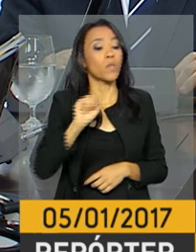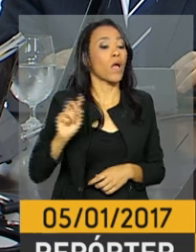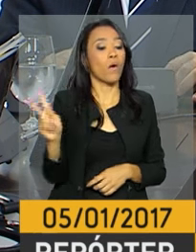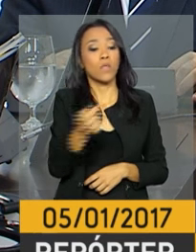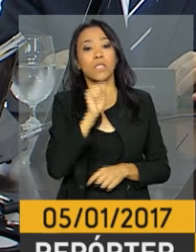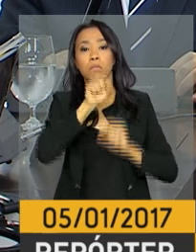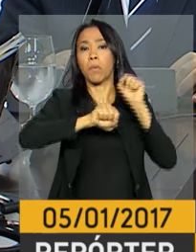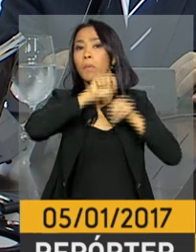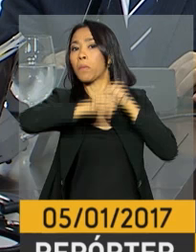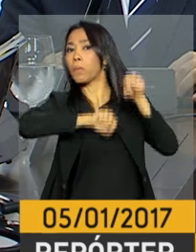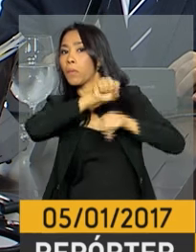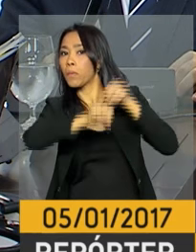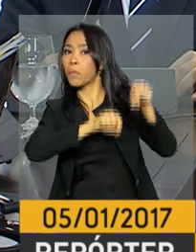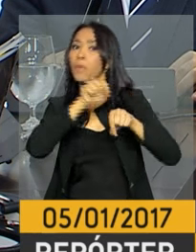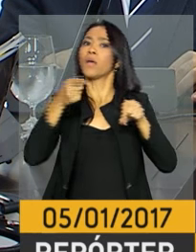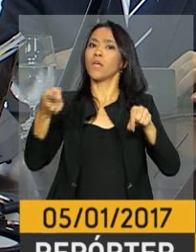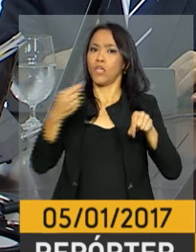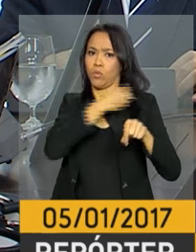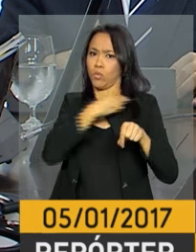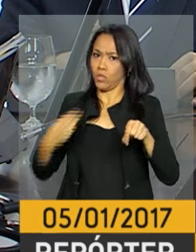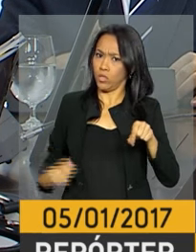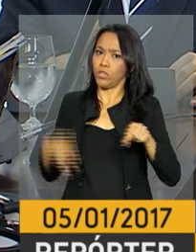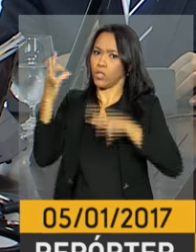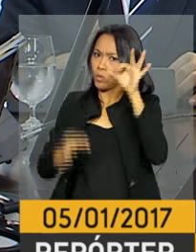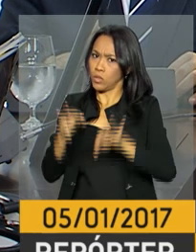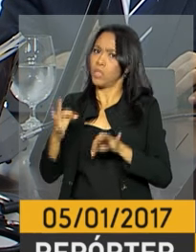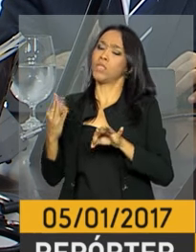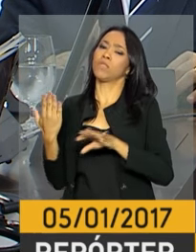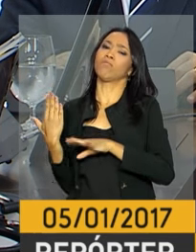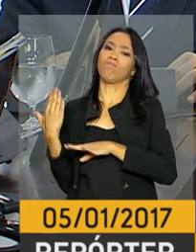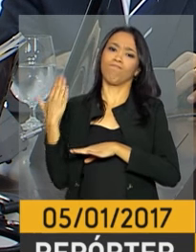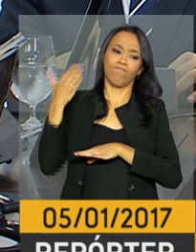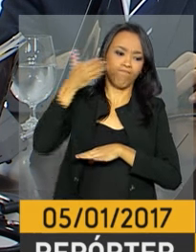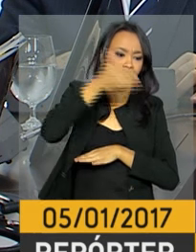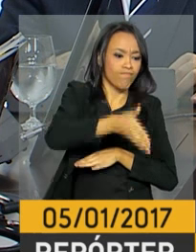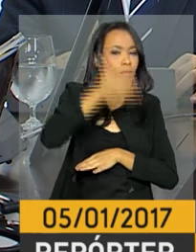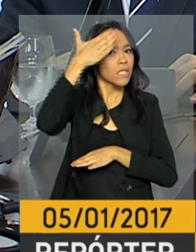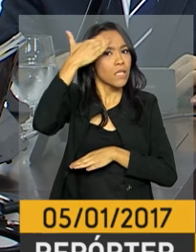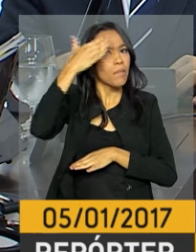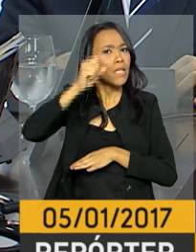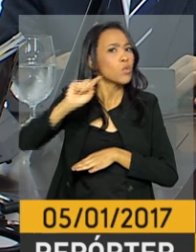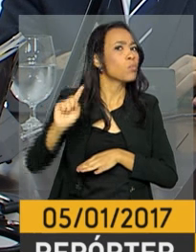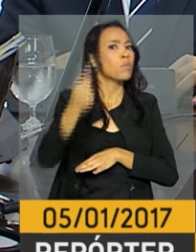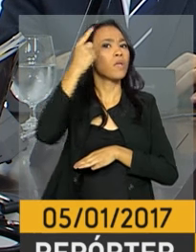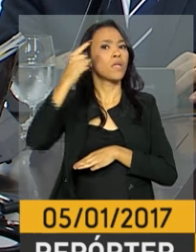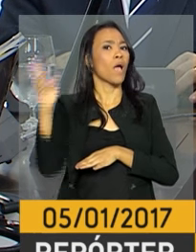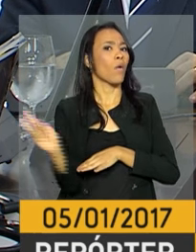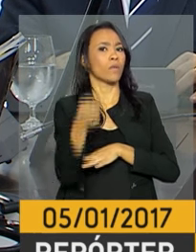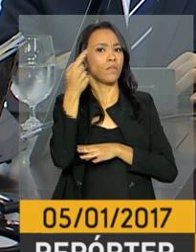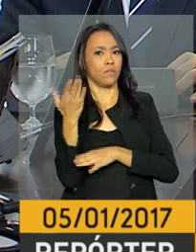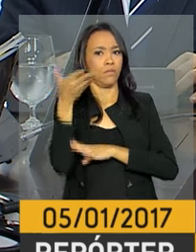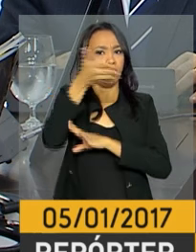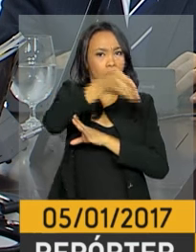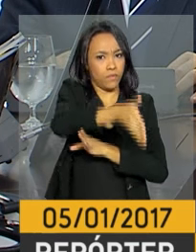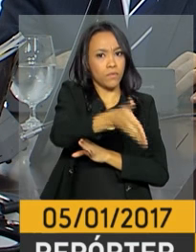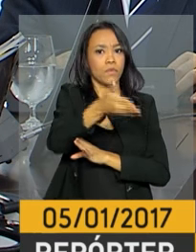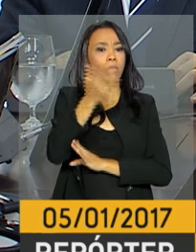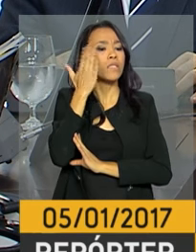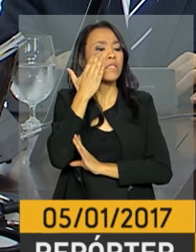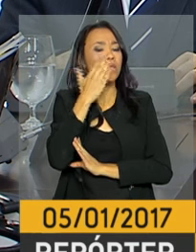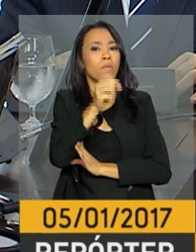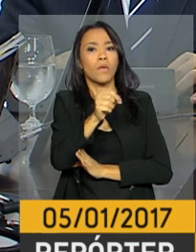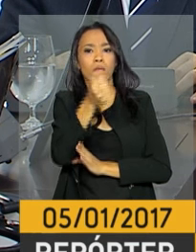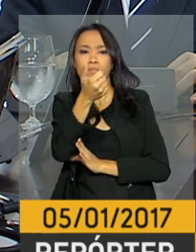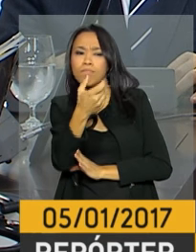justiça desde o primeiro dia alexandre foi a amada aos e acompanhou desde o primeiro momento por nossa determinação e e